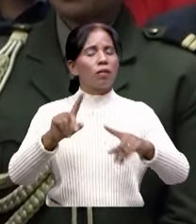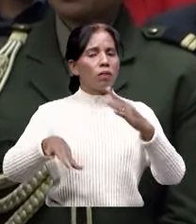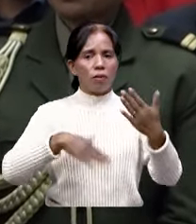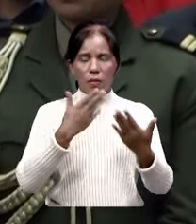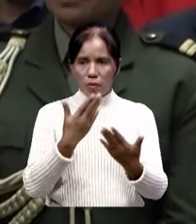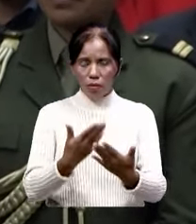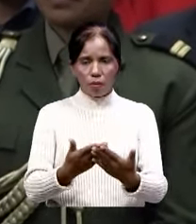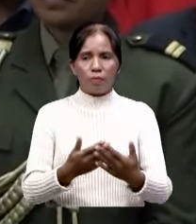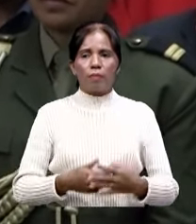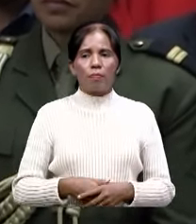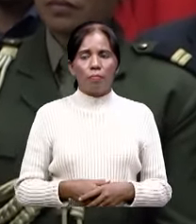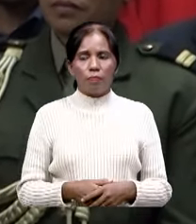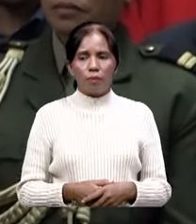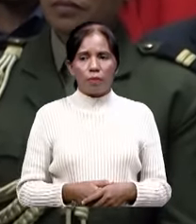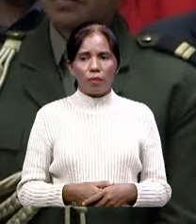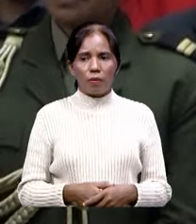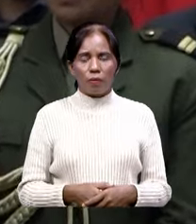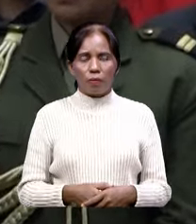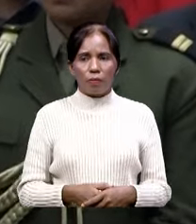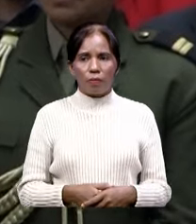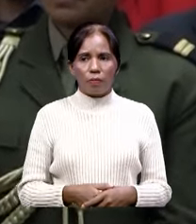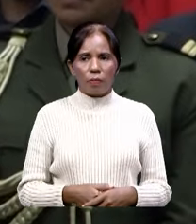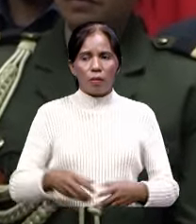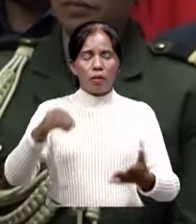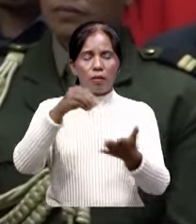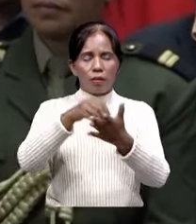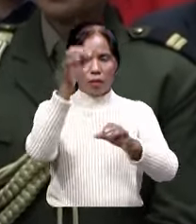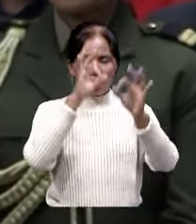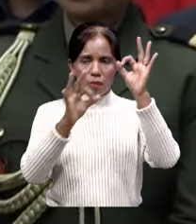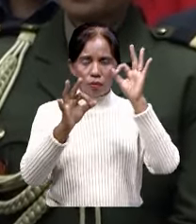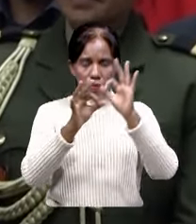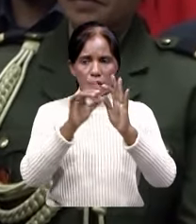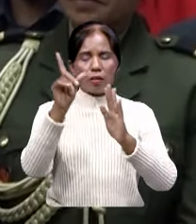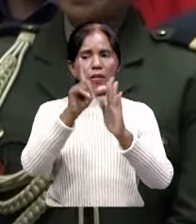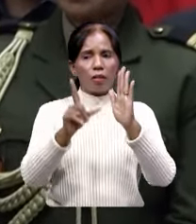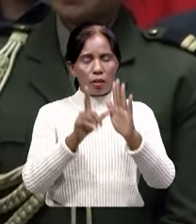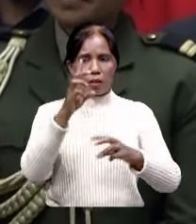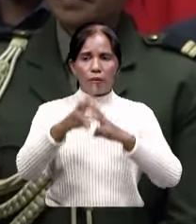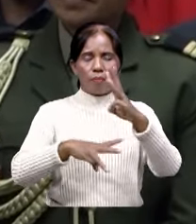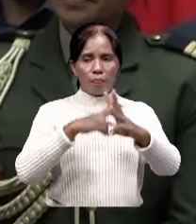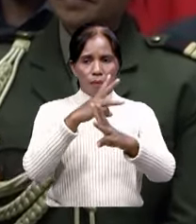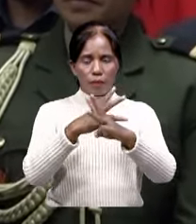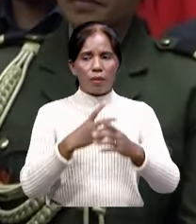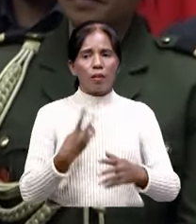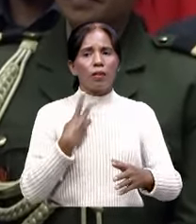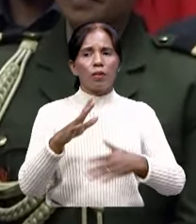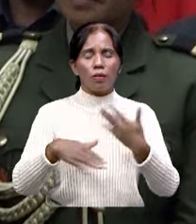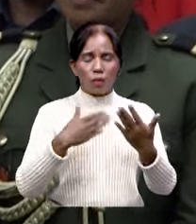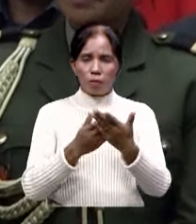hotu, maca garante ordem ruma ia mundu. Então, isso tudo